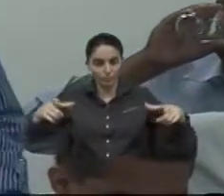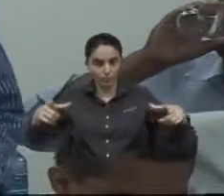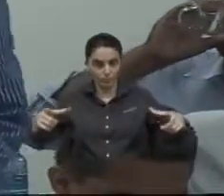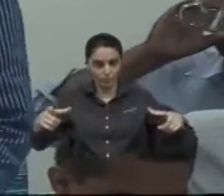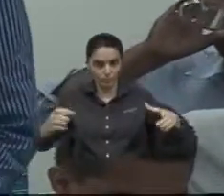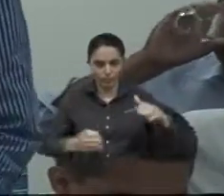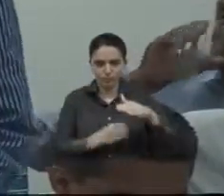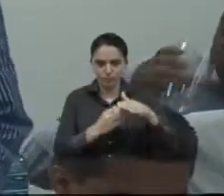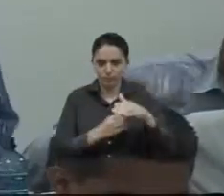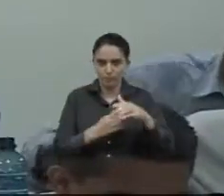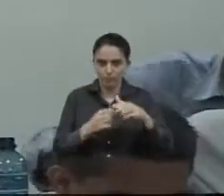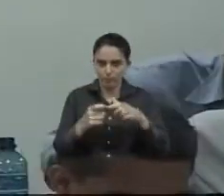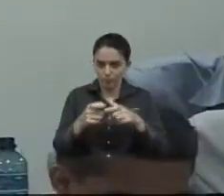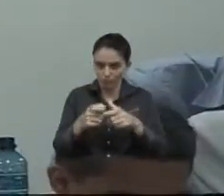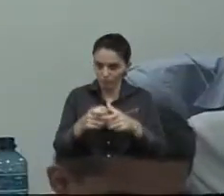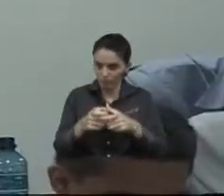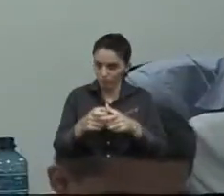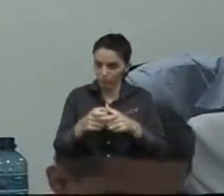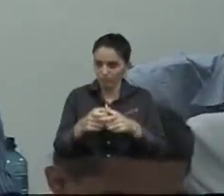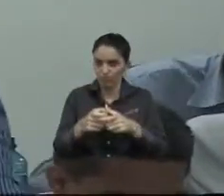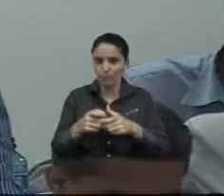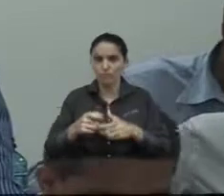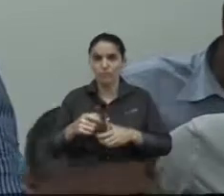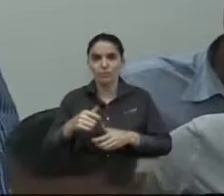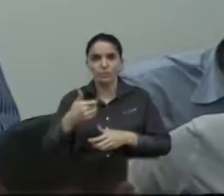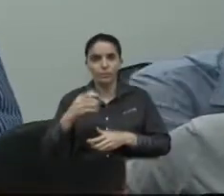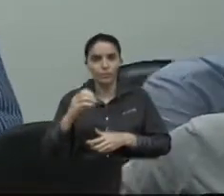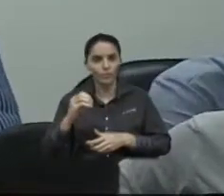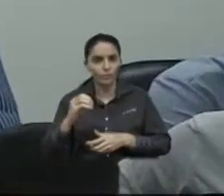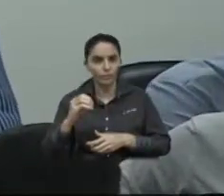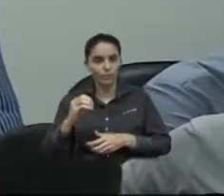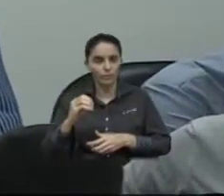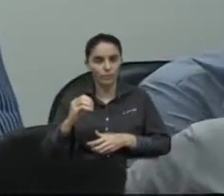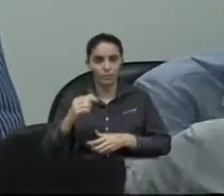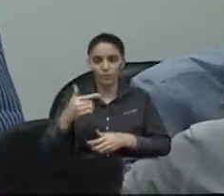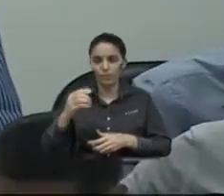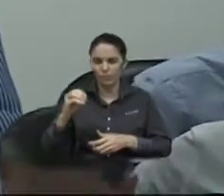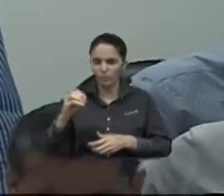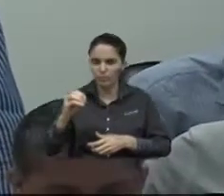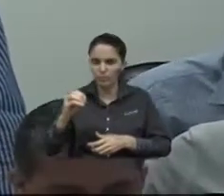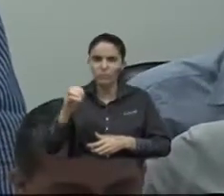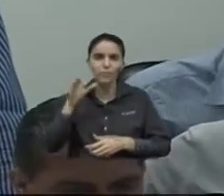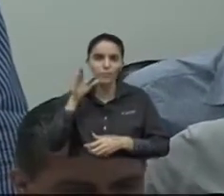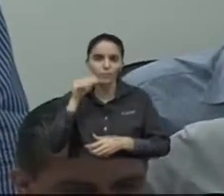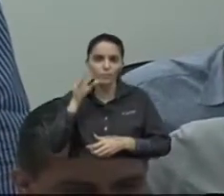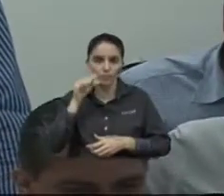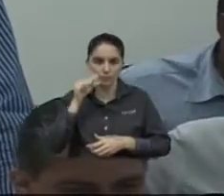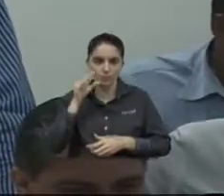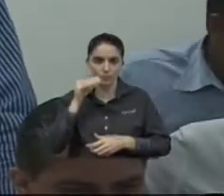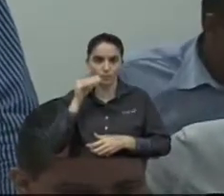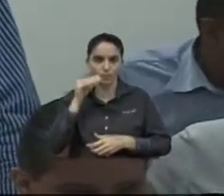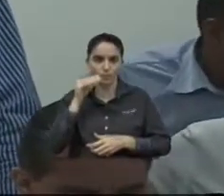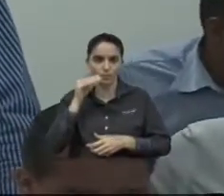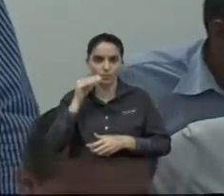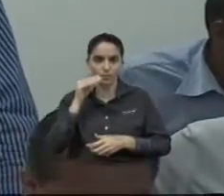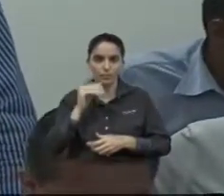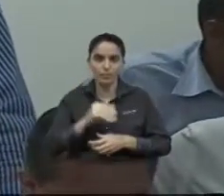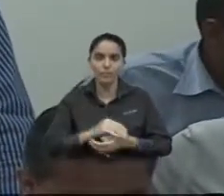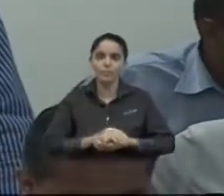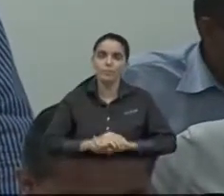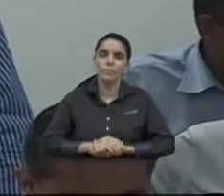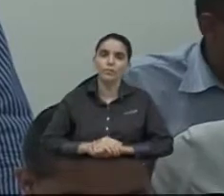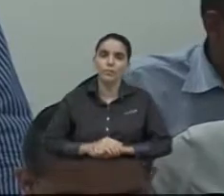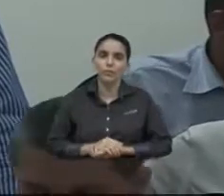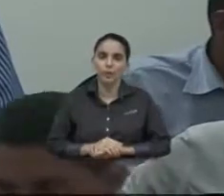empresas de 10, 5, 20 empregados, que no fritar dos